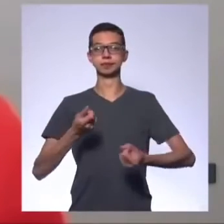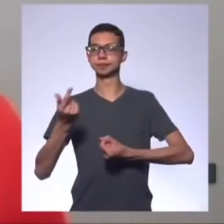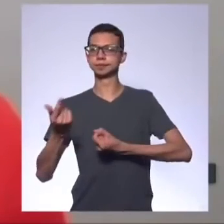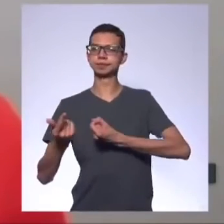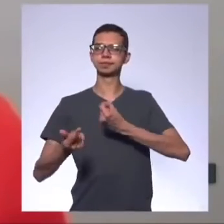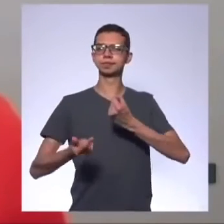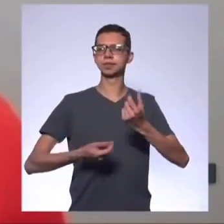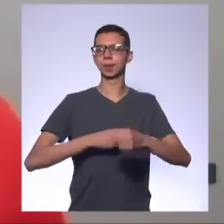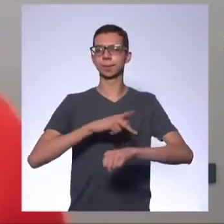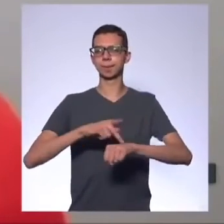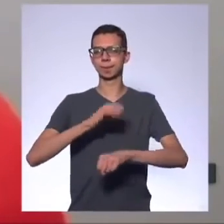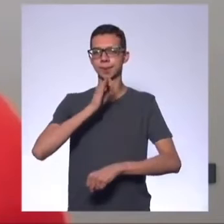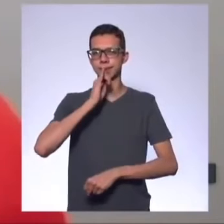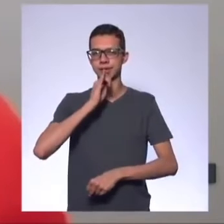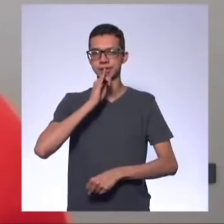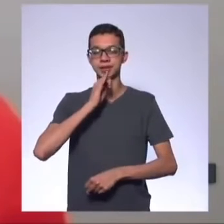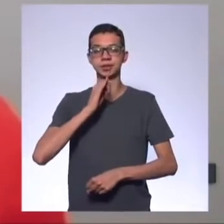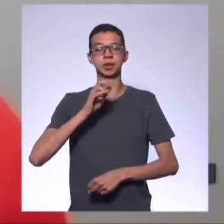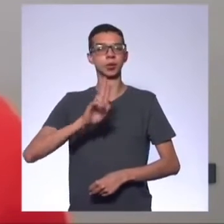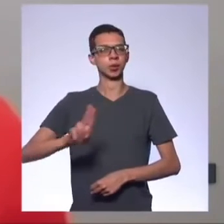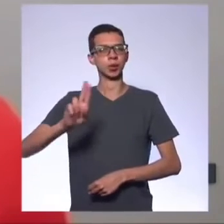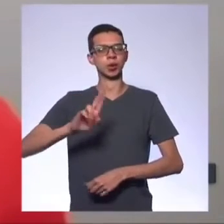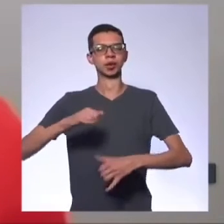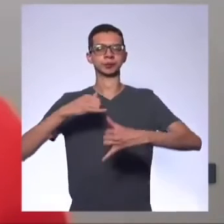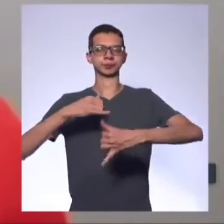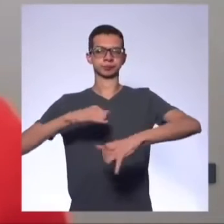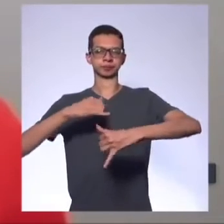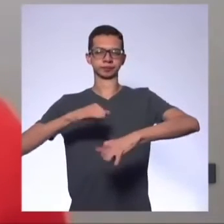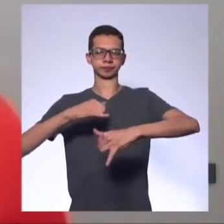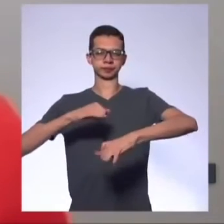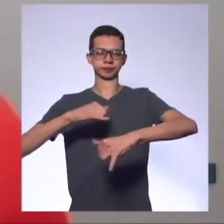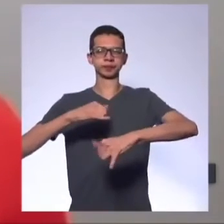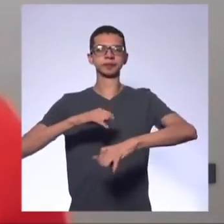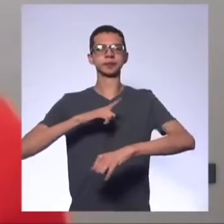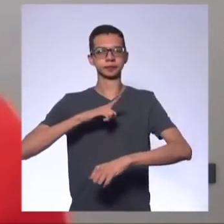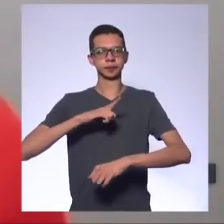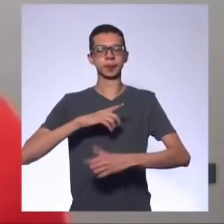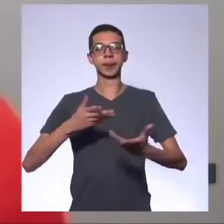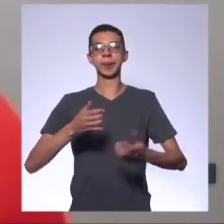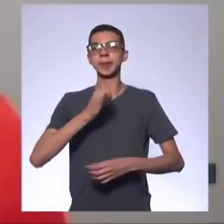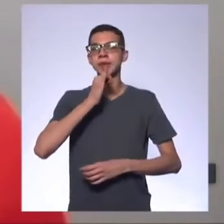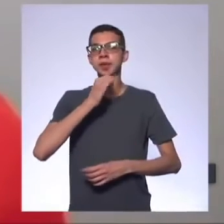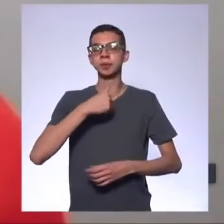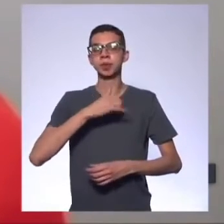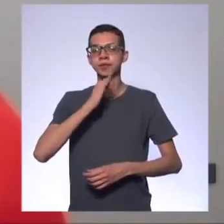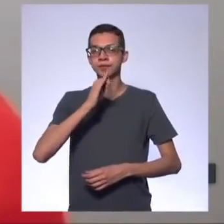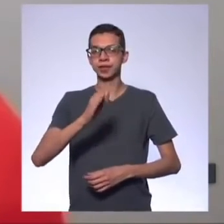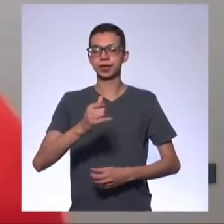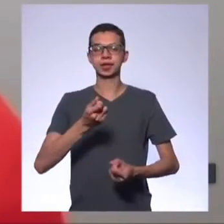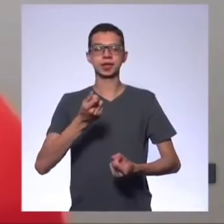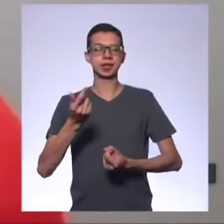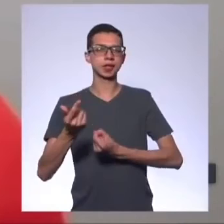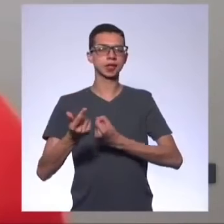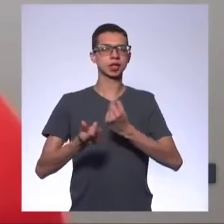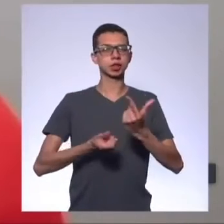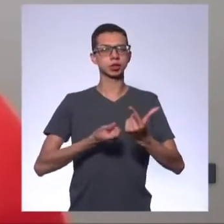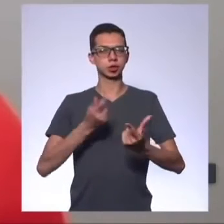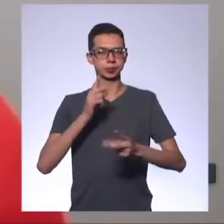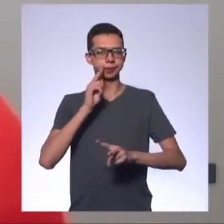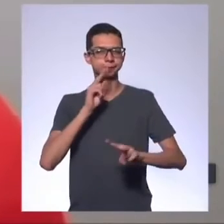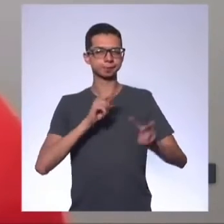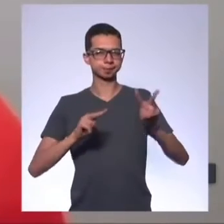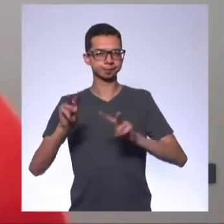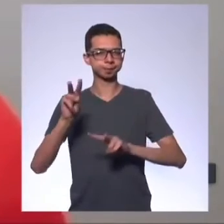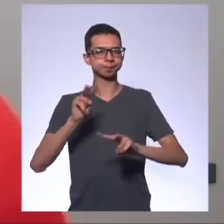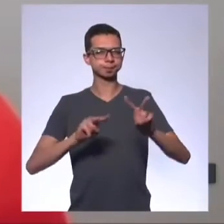como altos consumidores de energia. Então, fica aqui algumas observações.